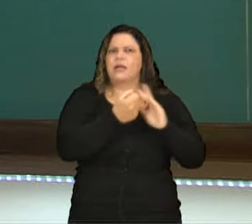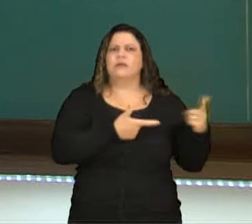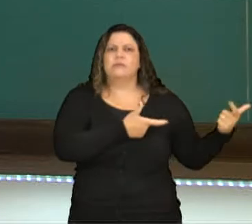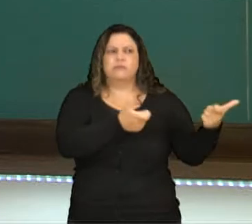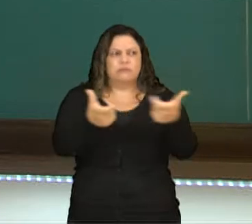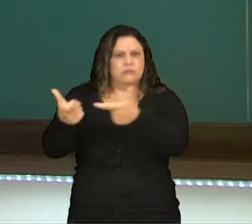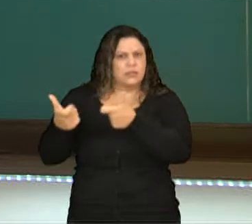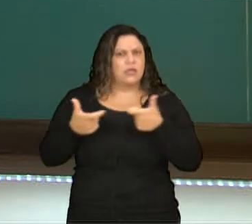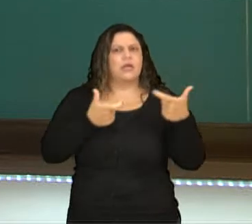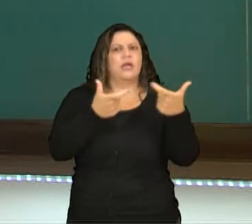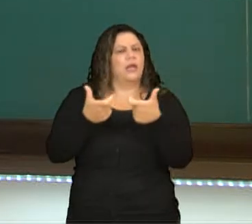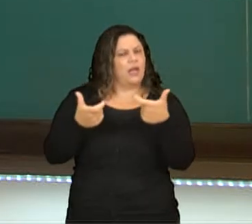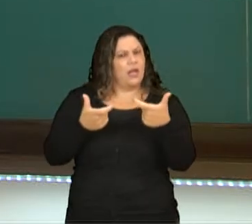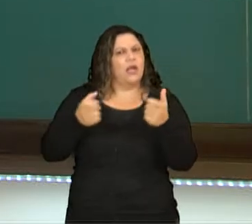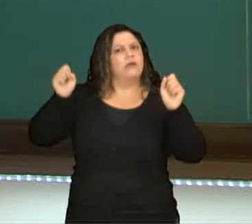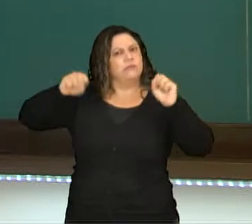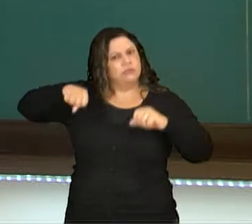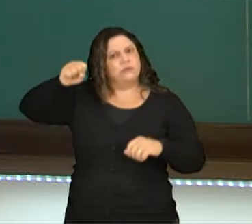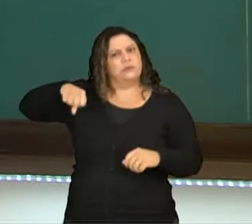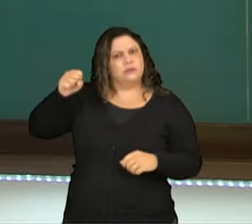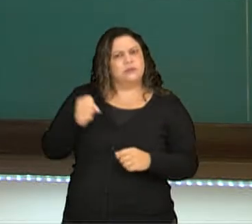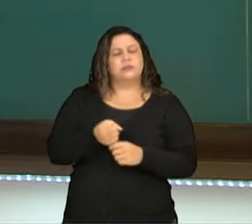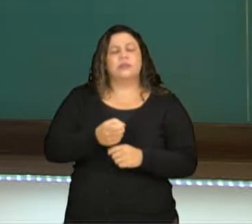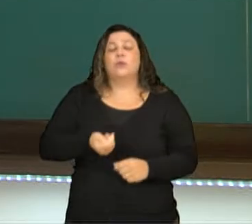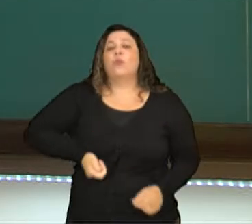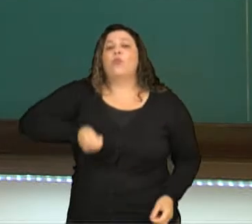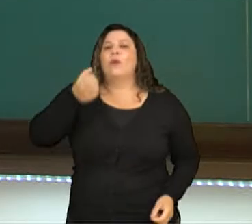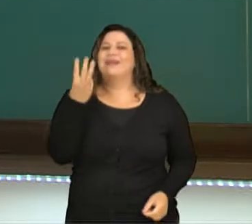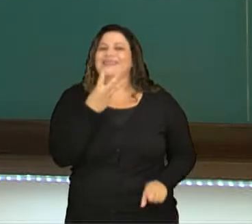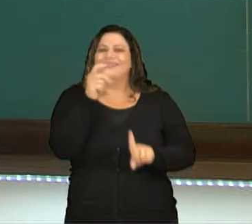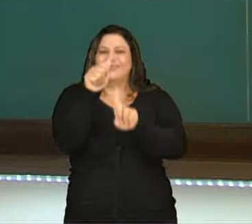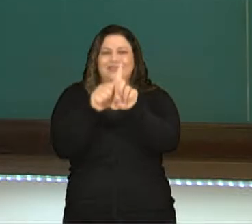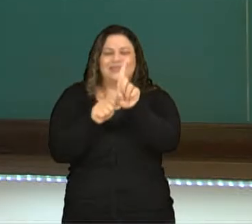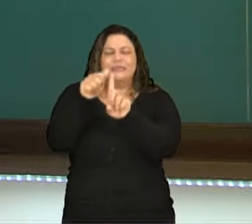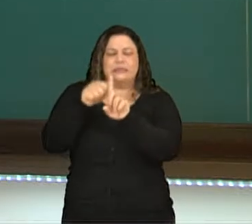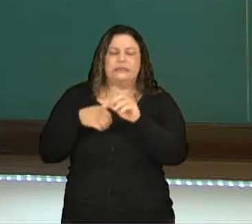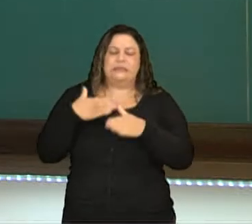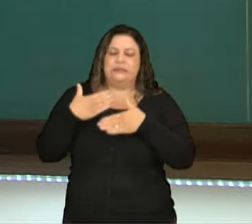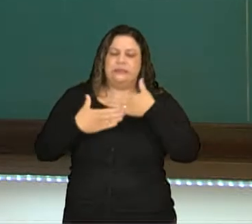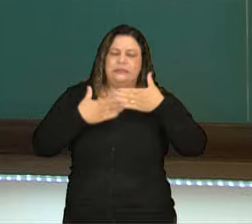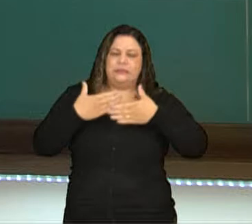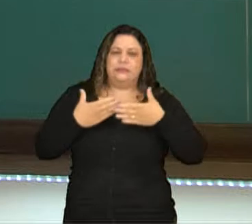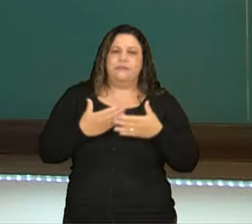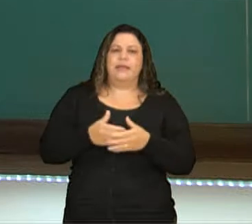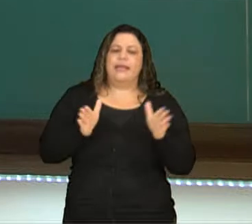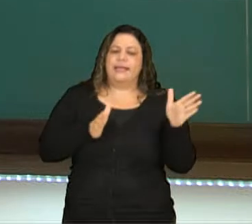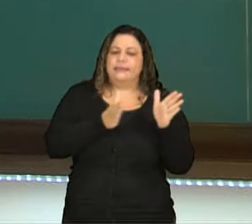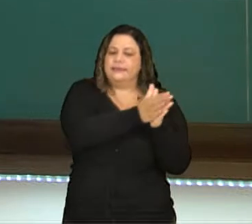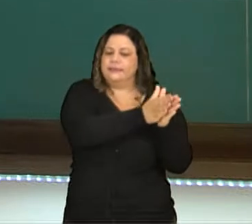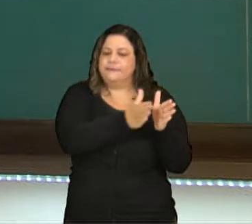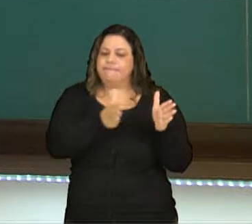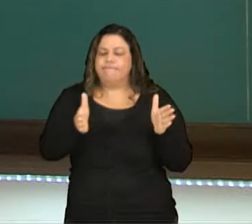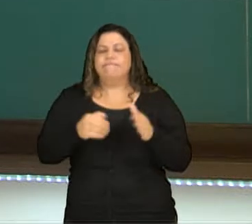guerra, sim, uma guerra aí de quase 3 meses de duração, chamada como Revolução